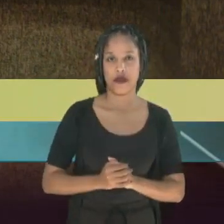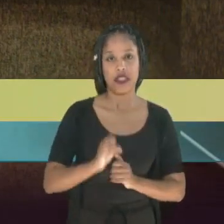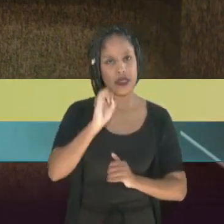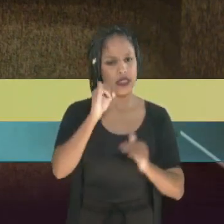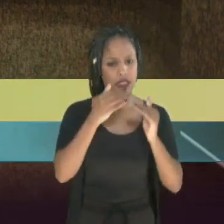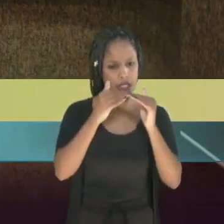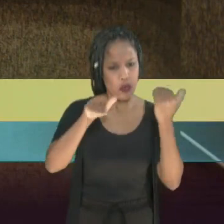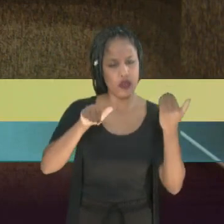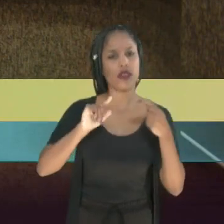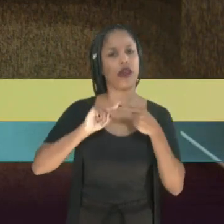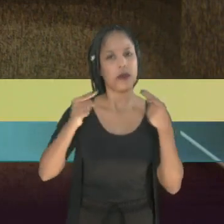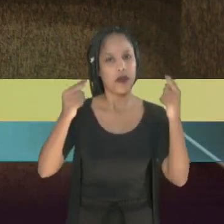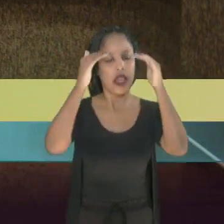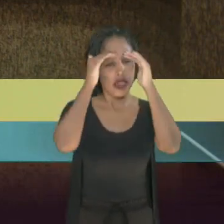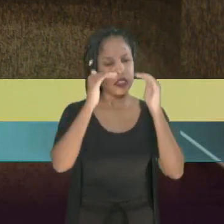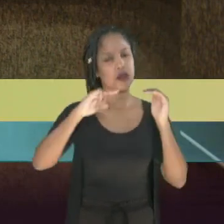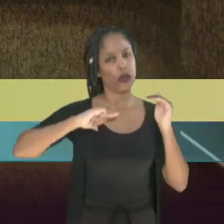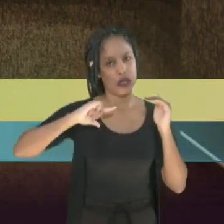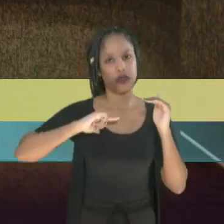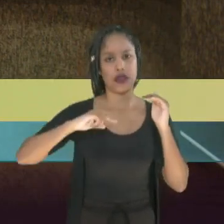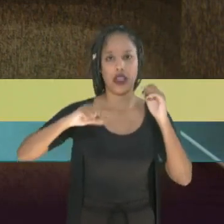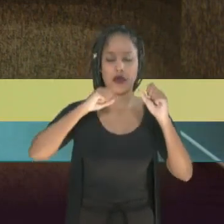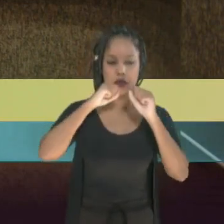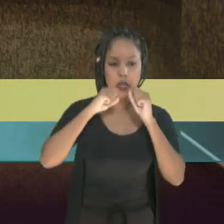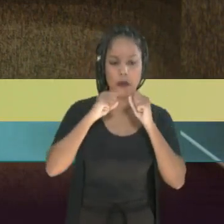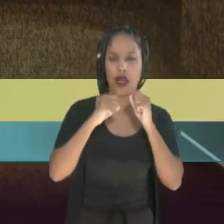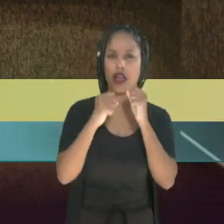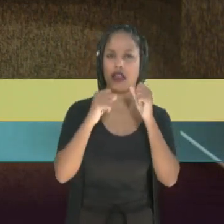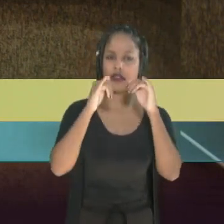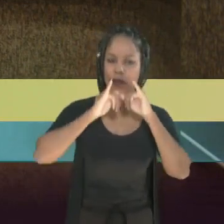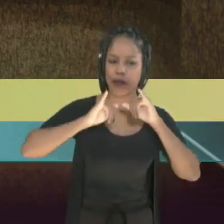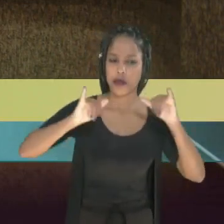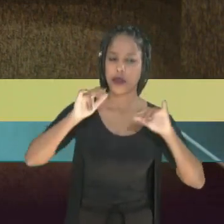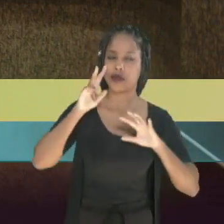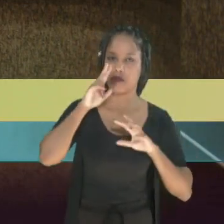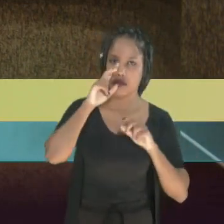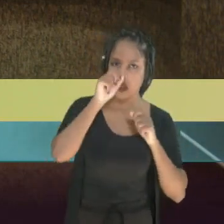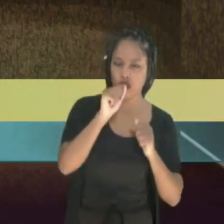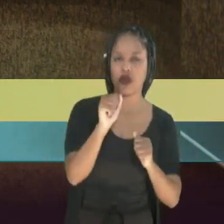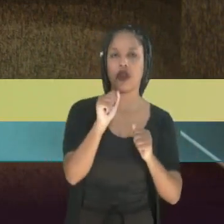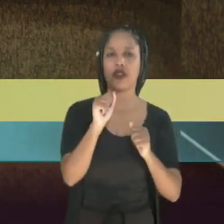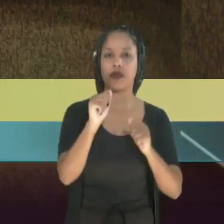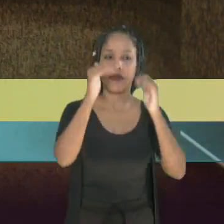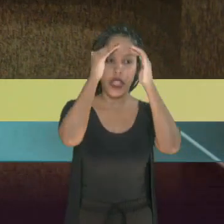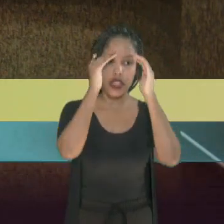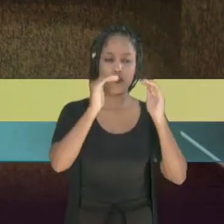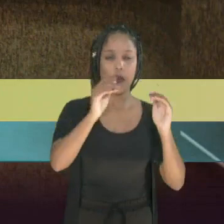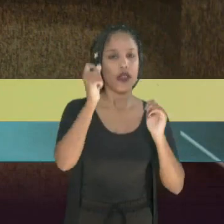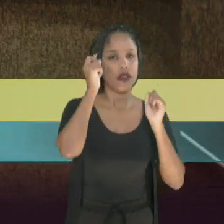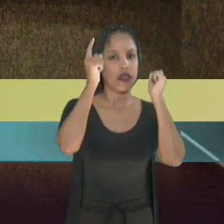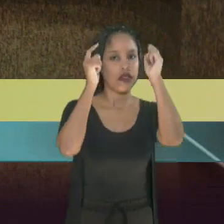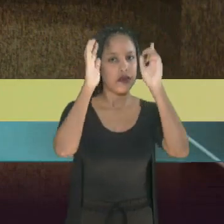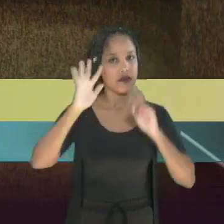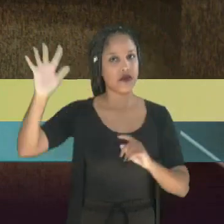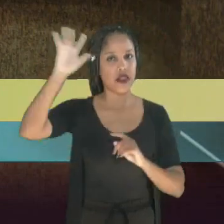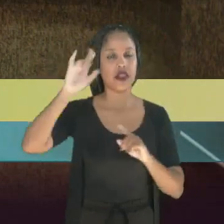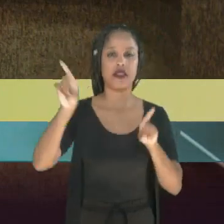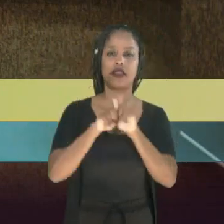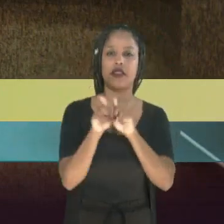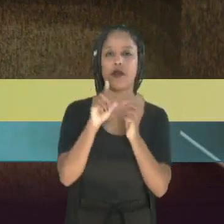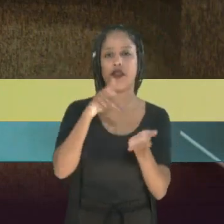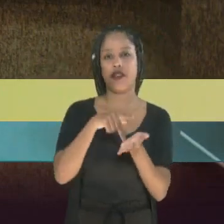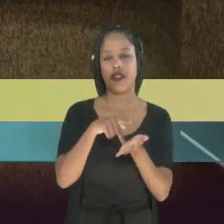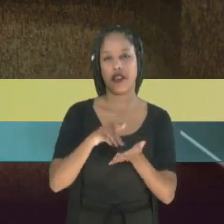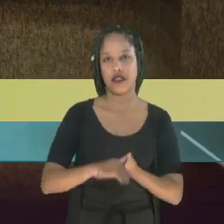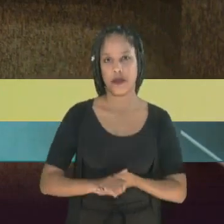discordem, mas fazem um debate de alto nível, respeitando o campo das ideias e da verdade.